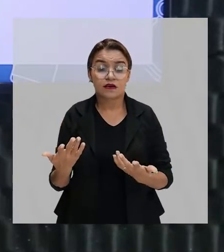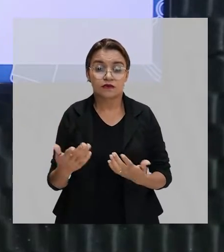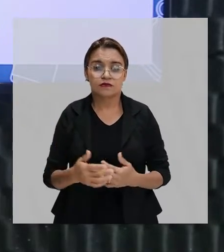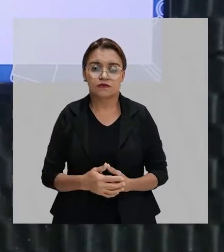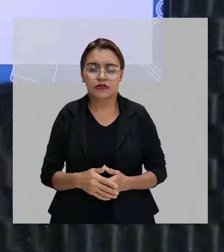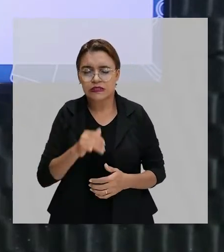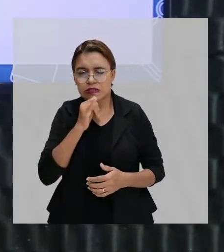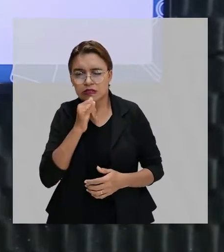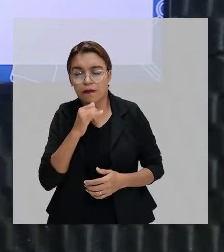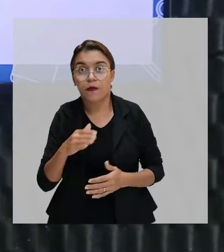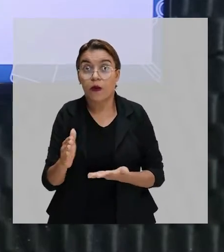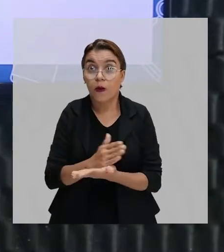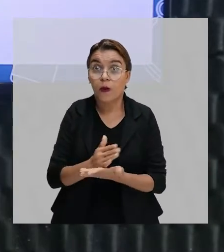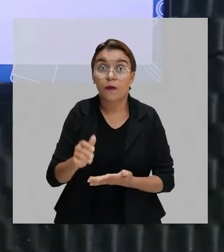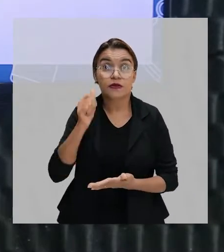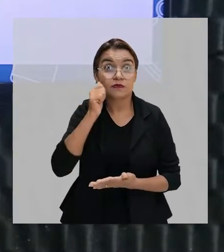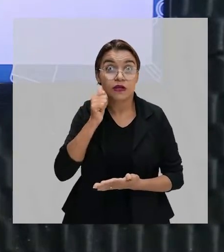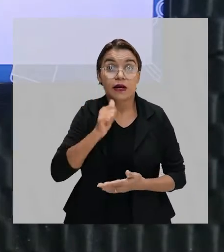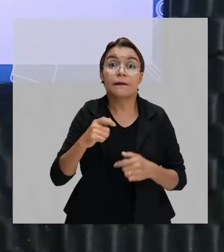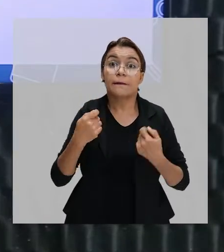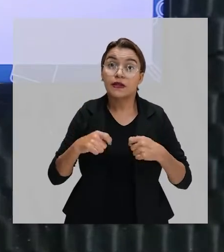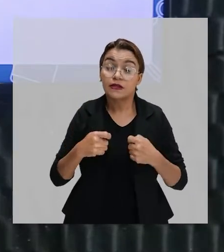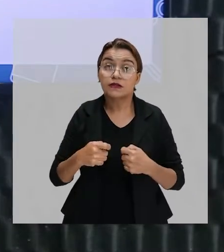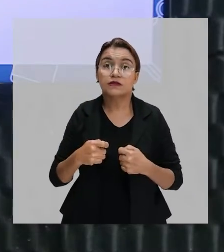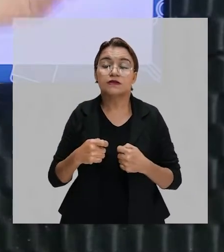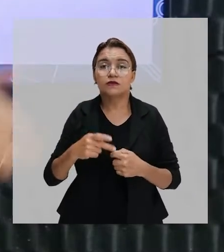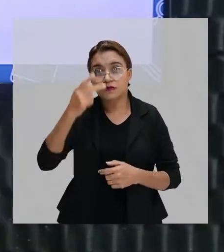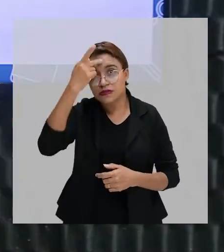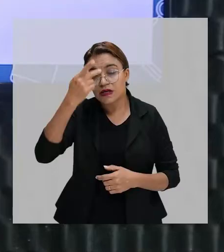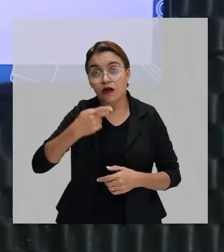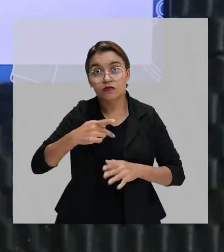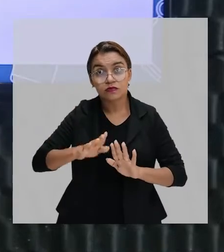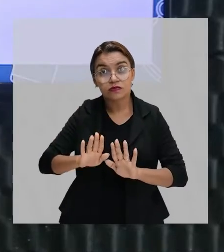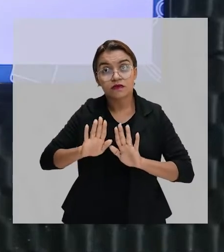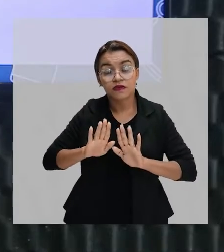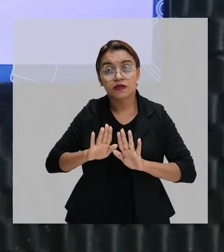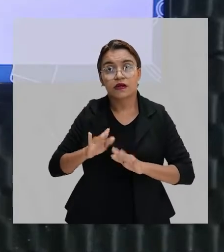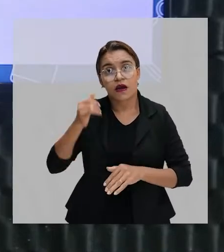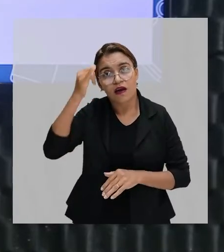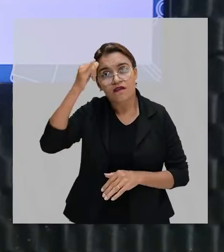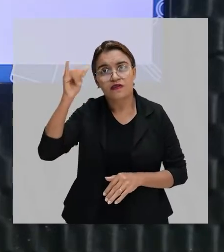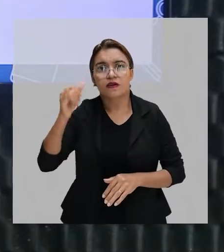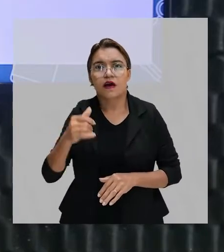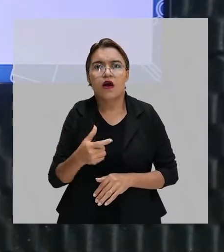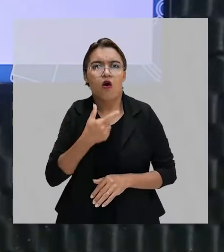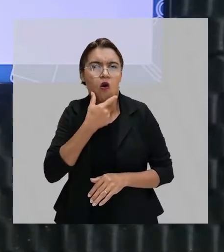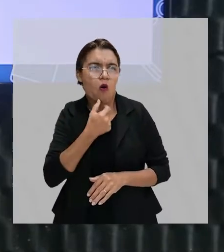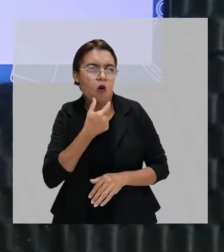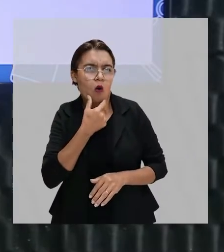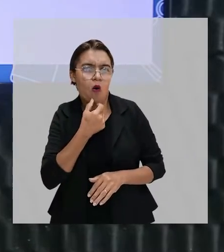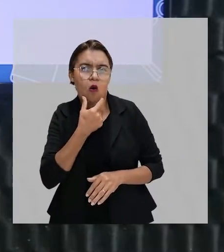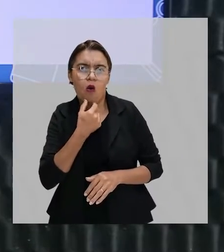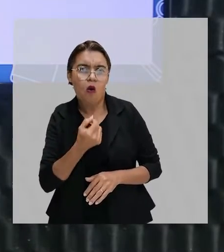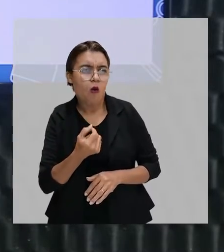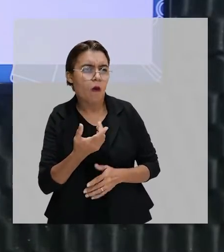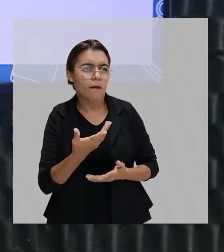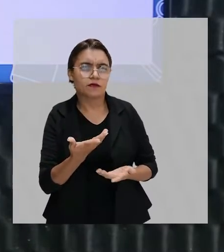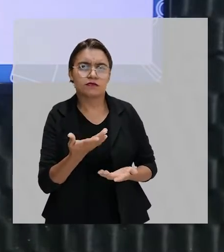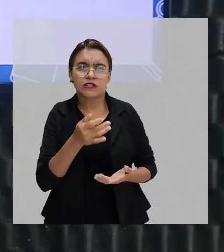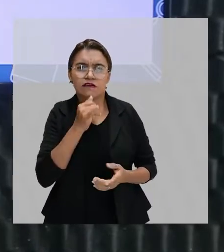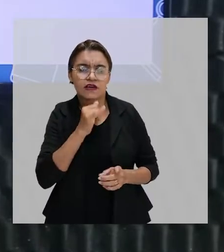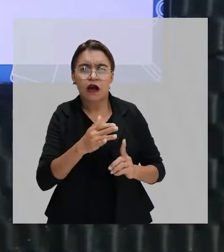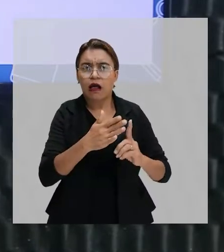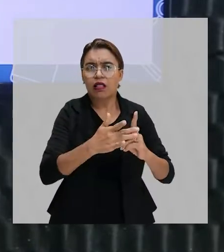aprender algumas técnicas de auto-defesa para se livrar de alguns homens que estão assediadores que